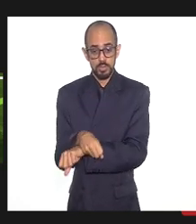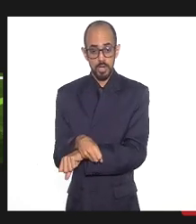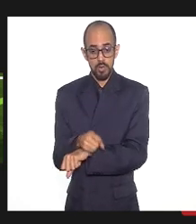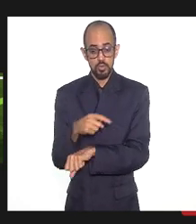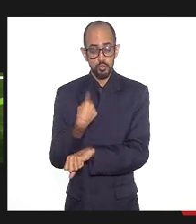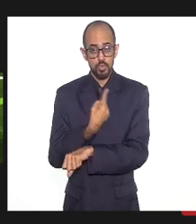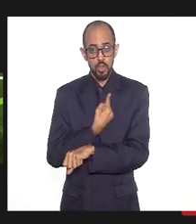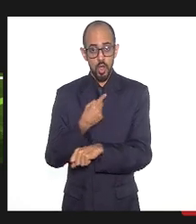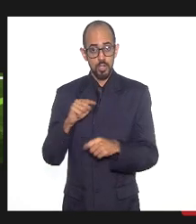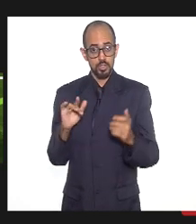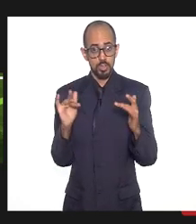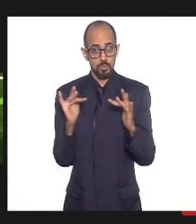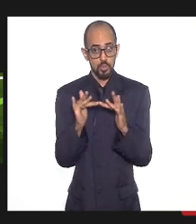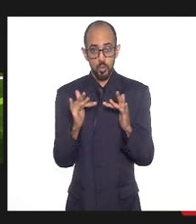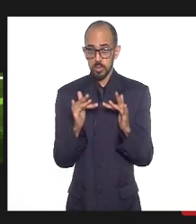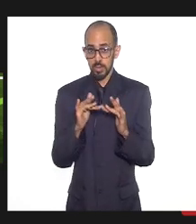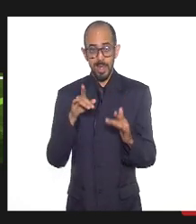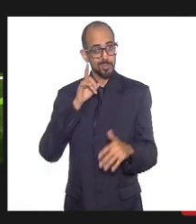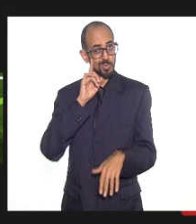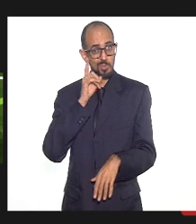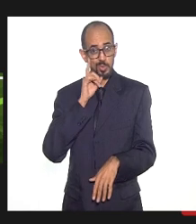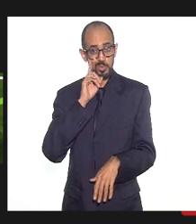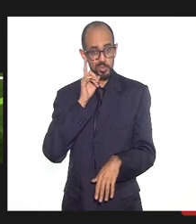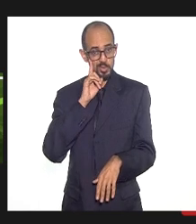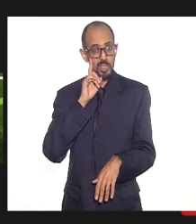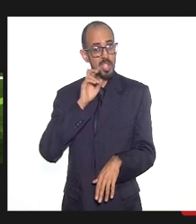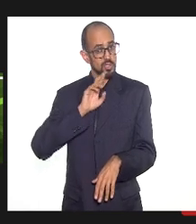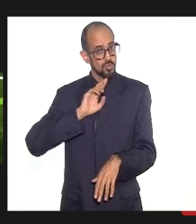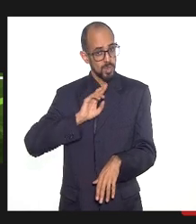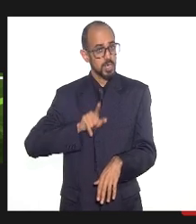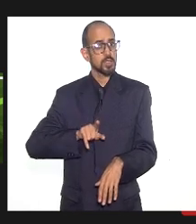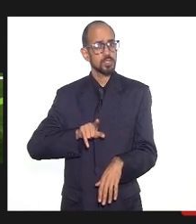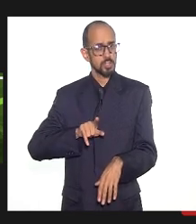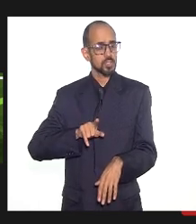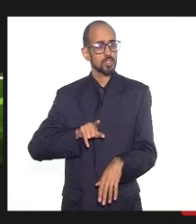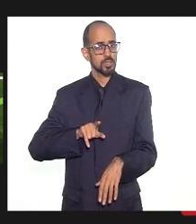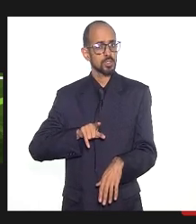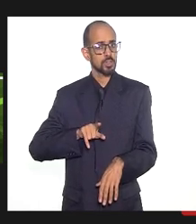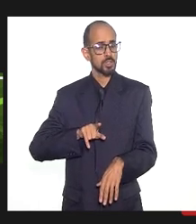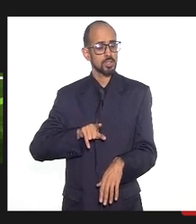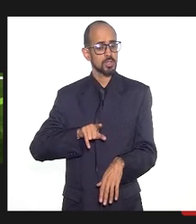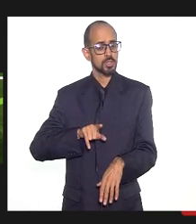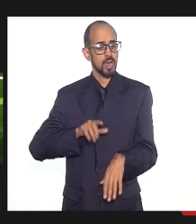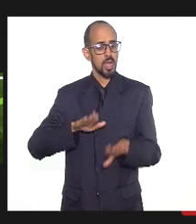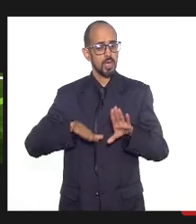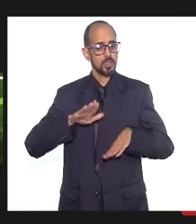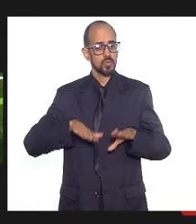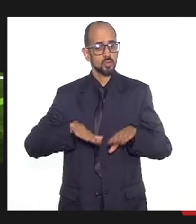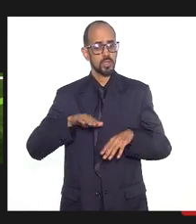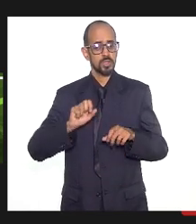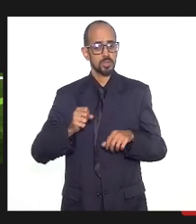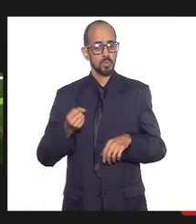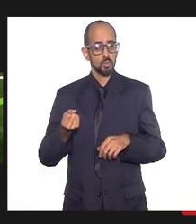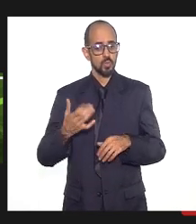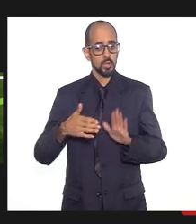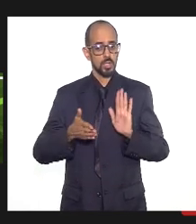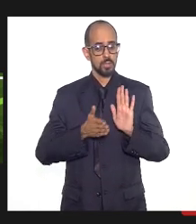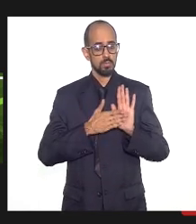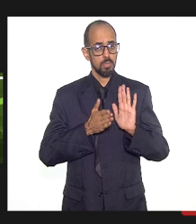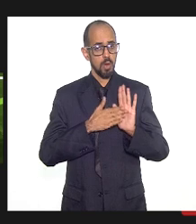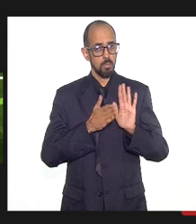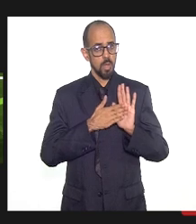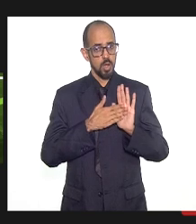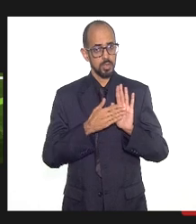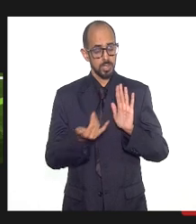do quilombo é bem diferente, né? Às vezes, quando as propostas vêm